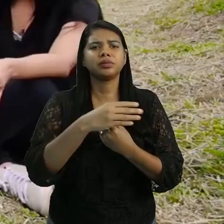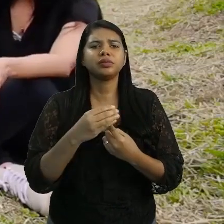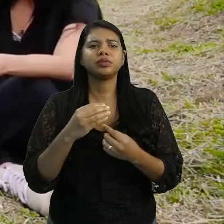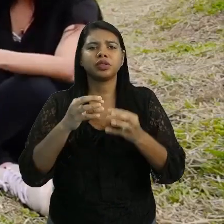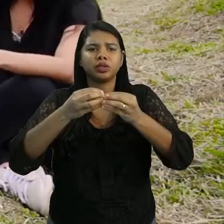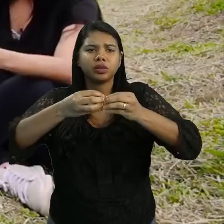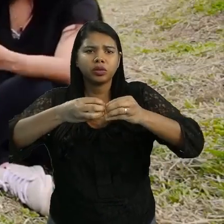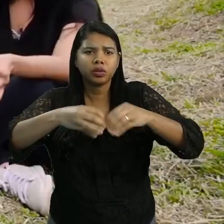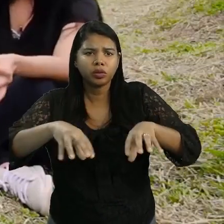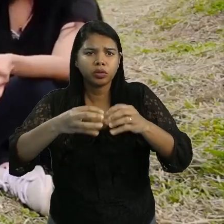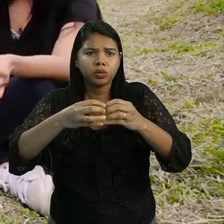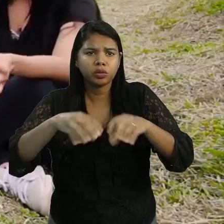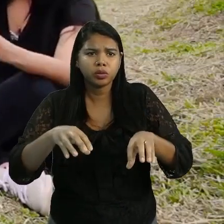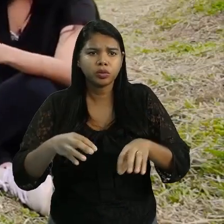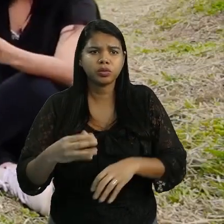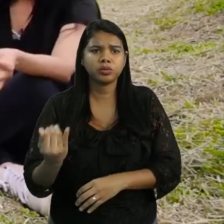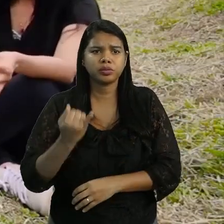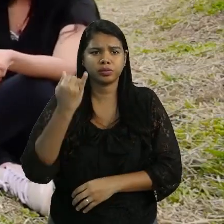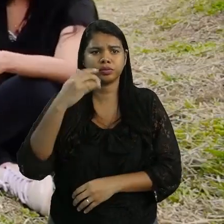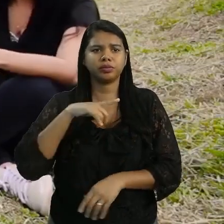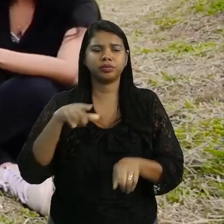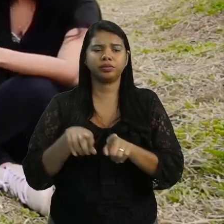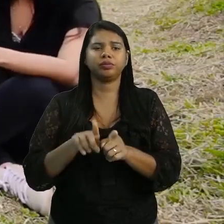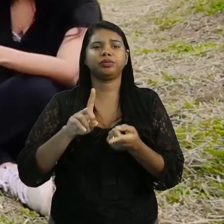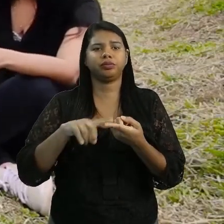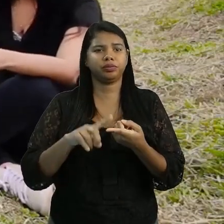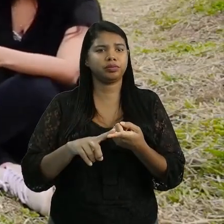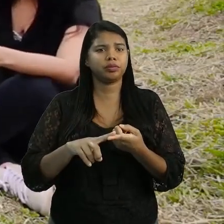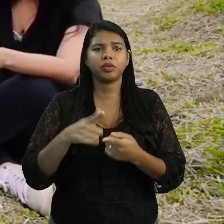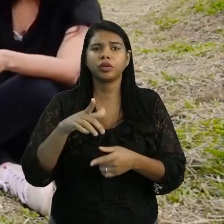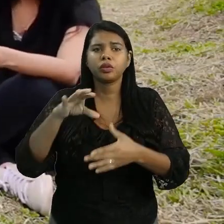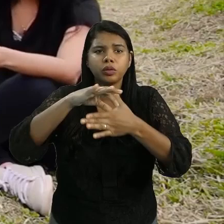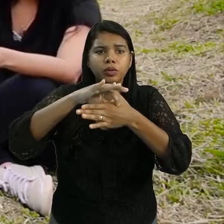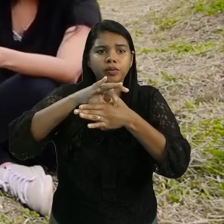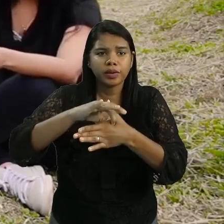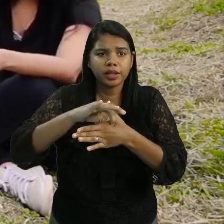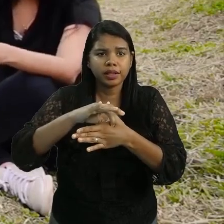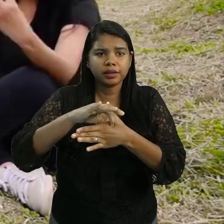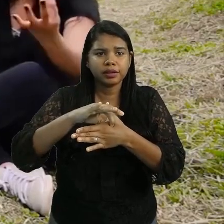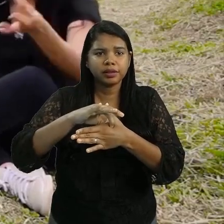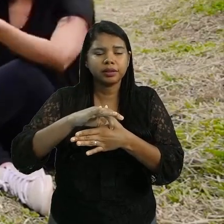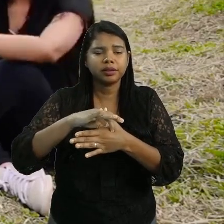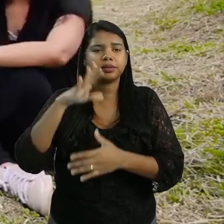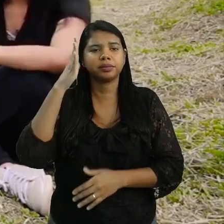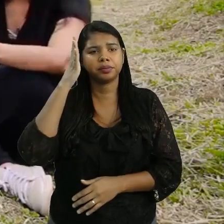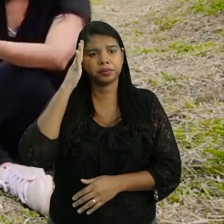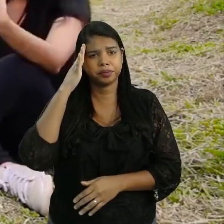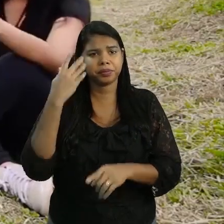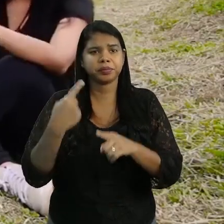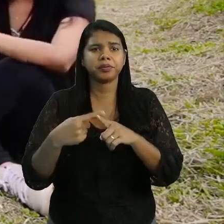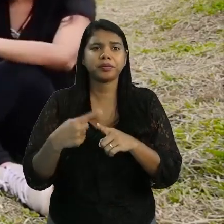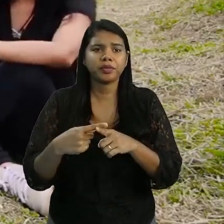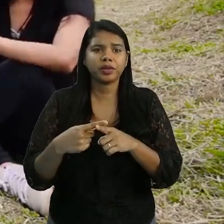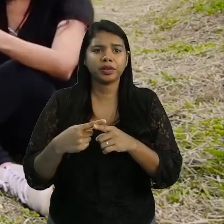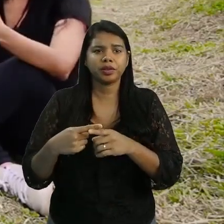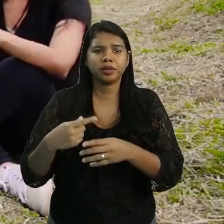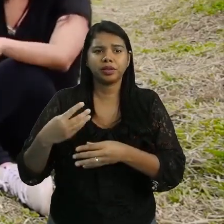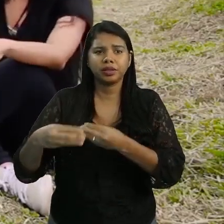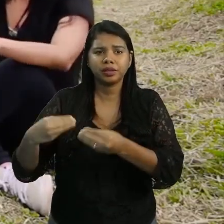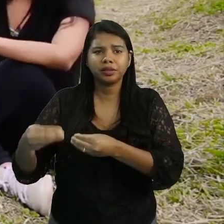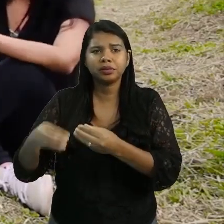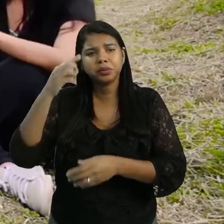fácil porque a gente já tem a composteira. Você termina, vai na composteira. E interessante a gente também lembrar que na composteira a gente